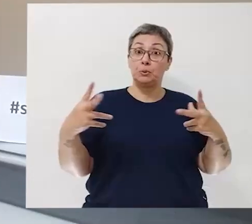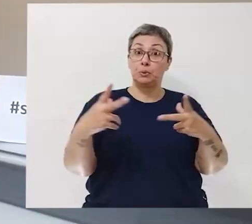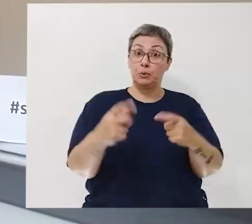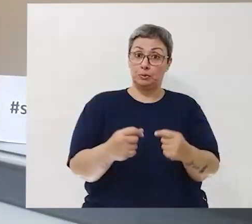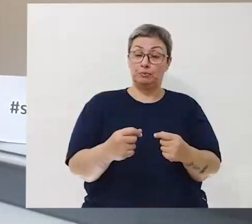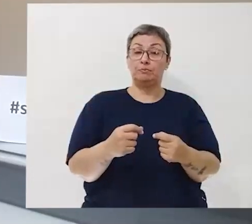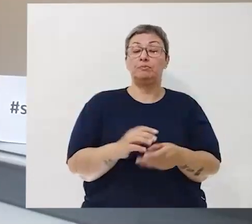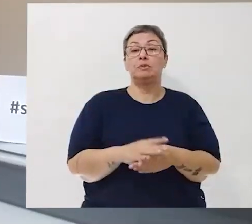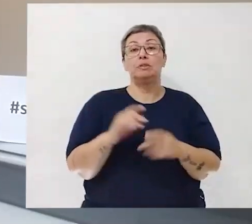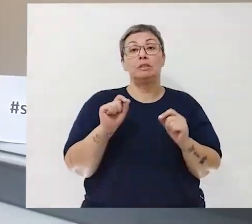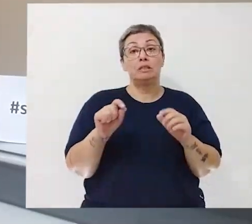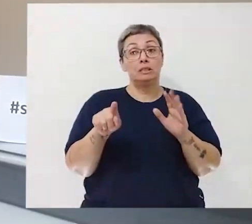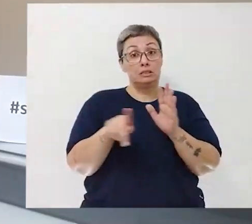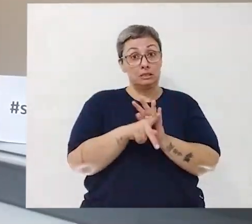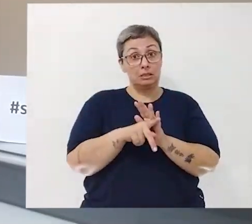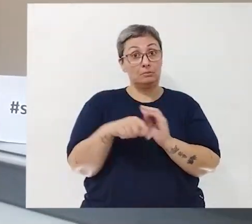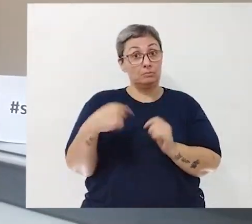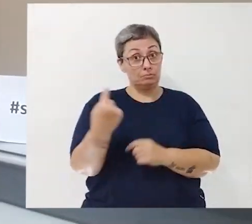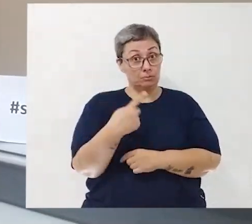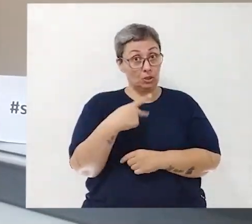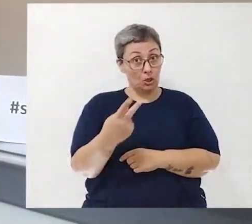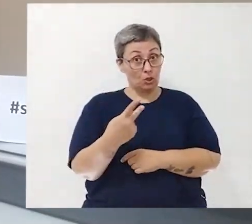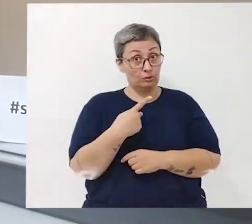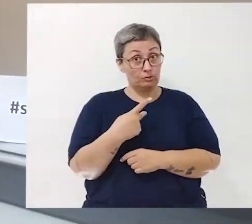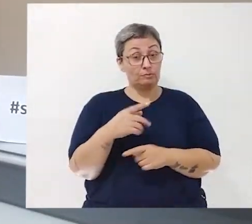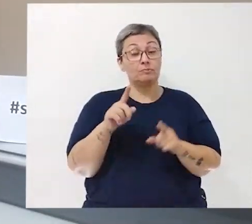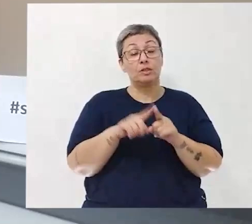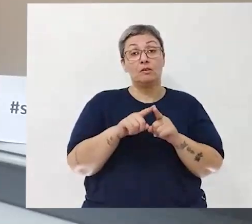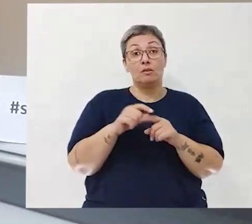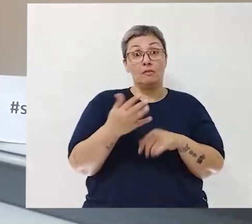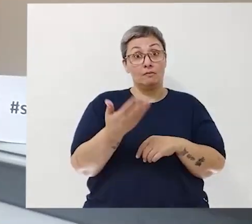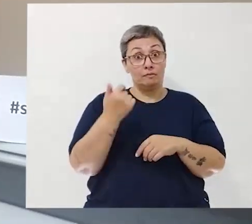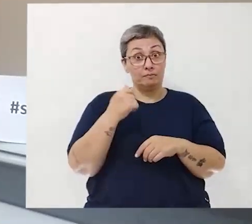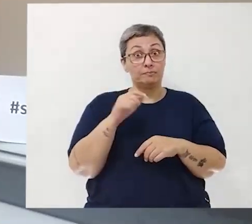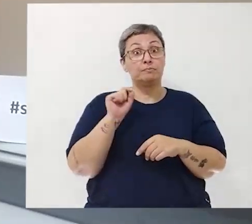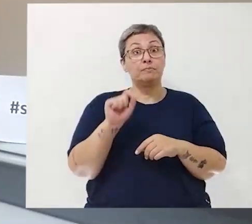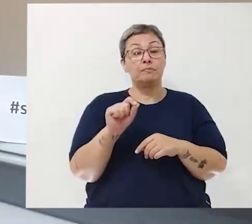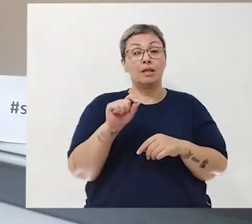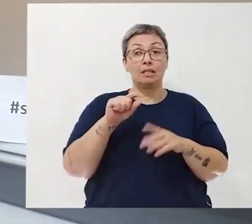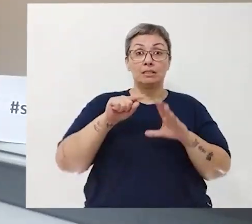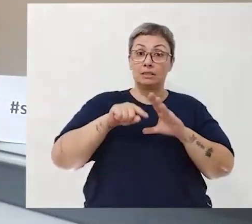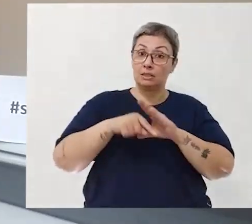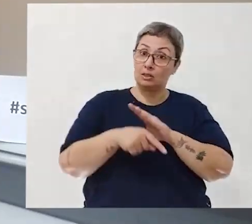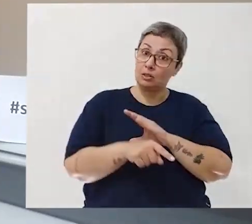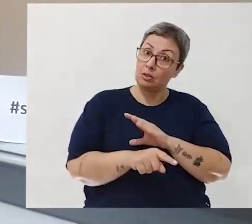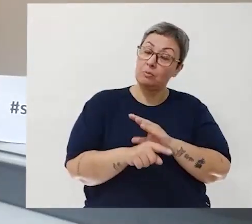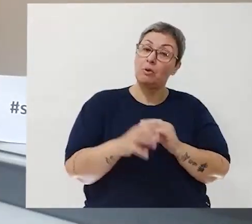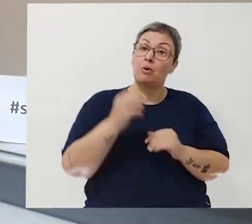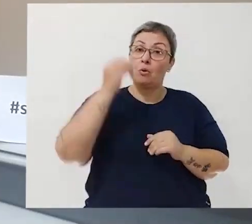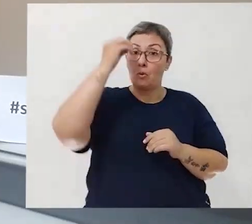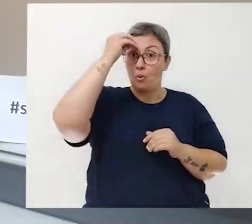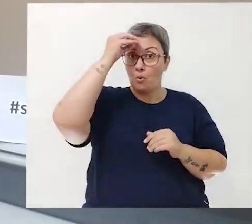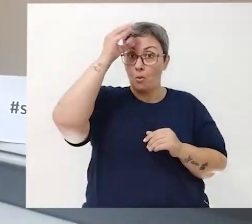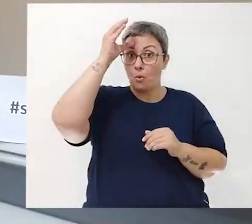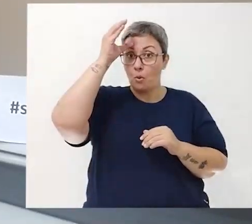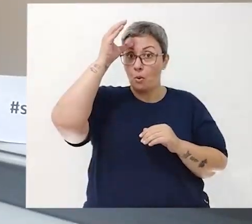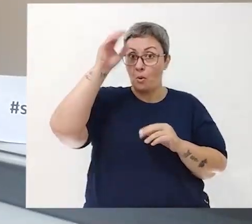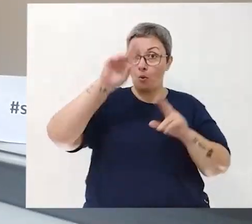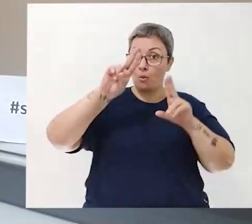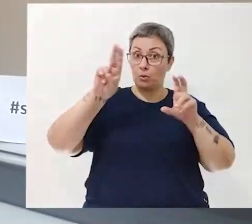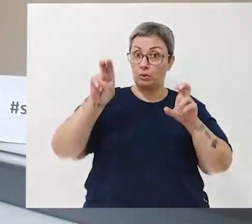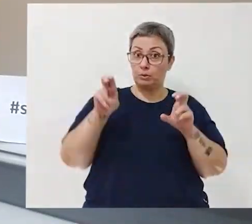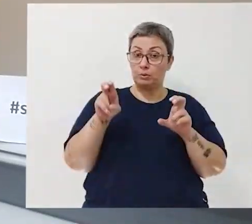todos nós, né? Inclusive sua, né? Então vamos lá. Aprofunde seus conhecimentos sobre